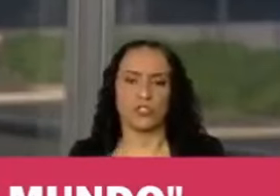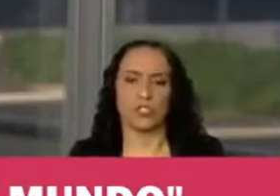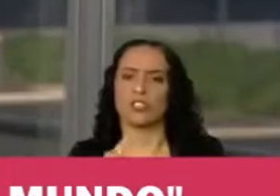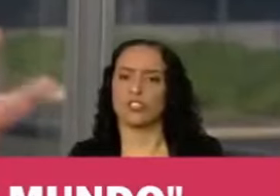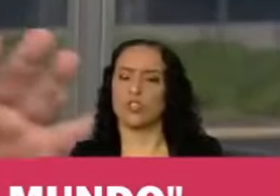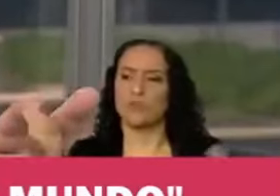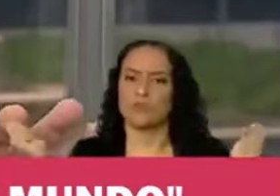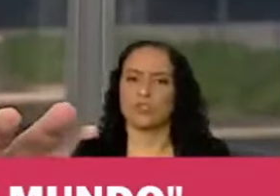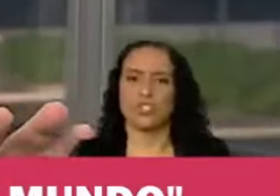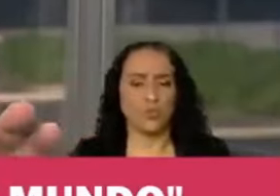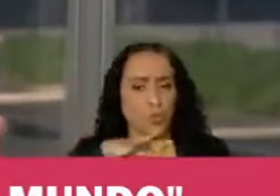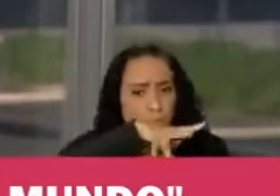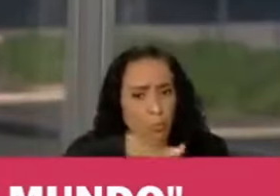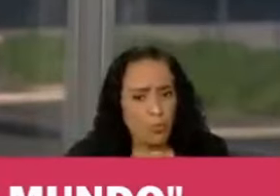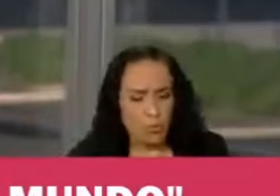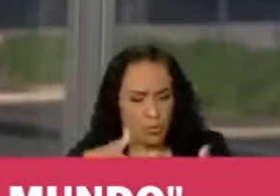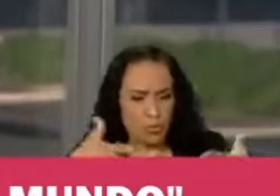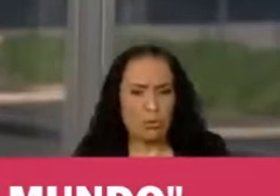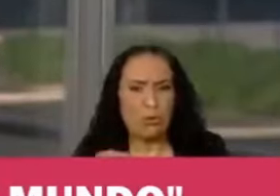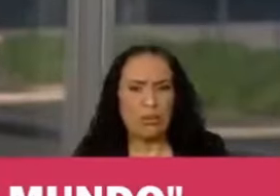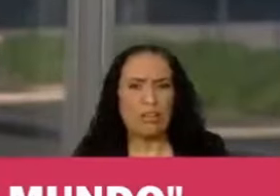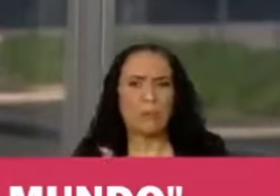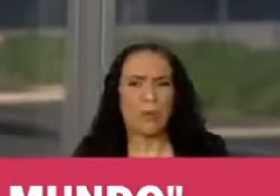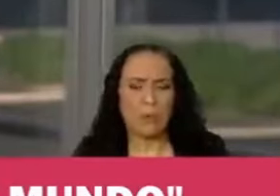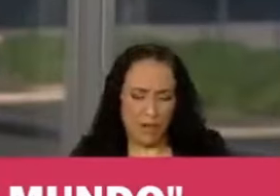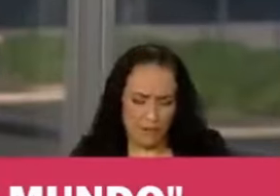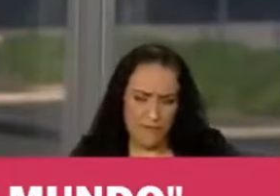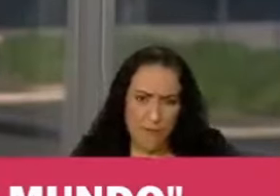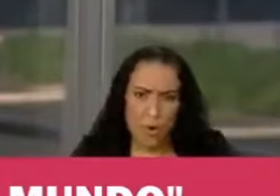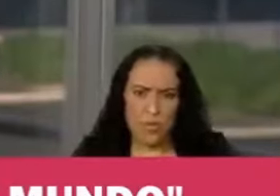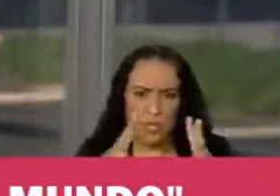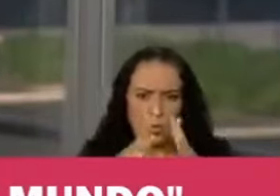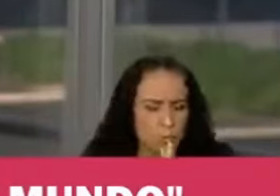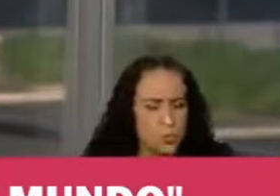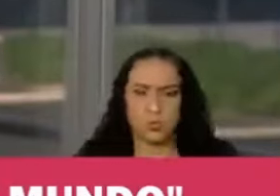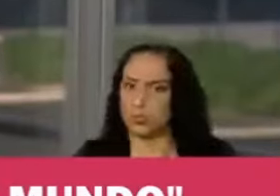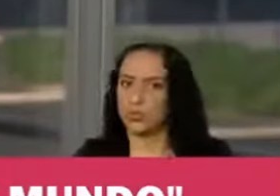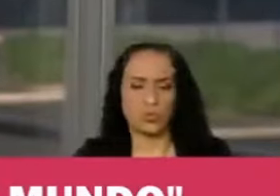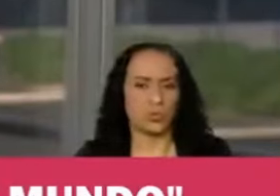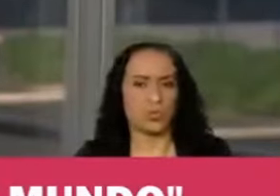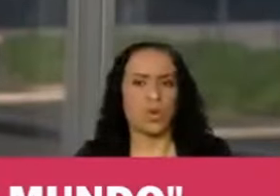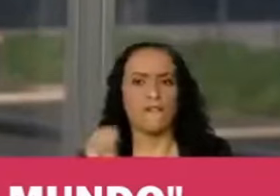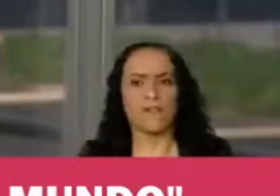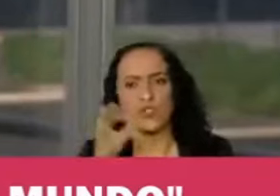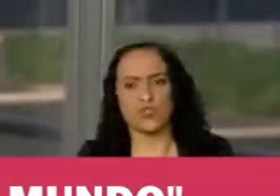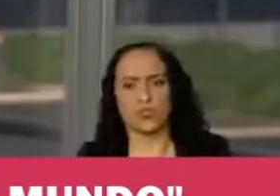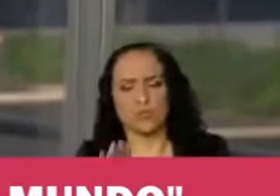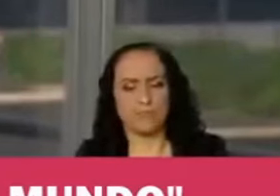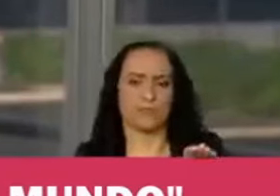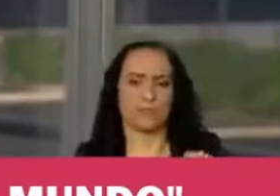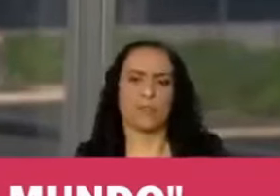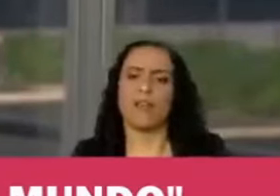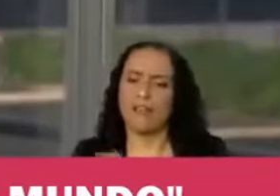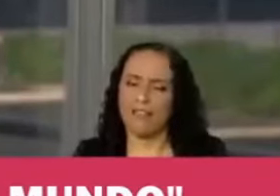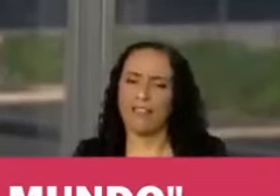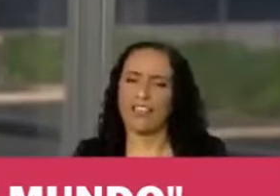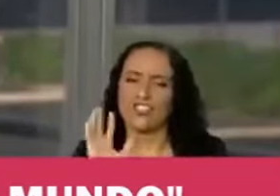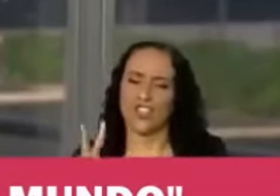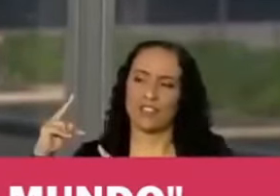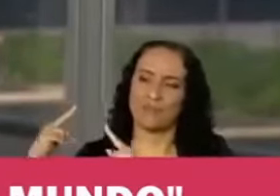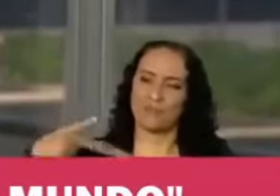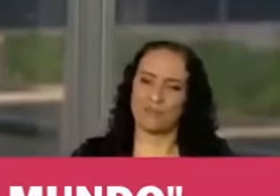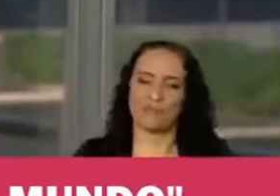gente possa erradicar do mundo essa chaga que é a fome, né? Que é a injustiça, que é a desigualdade. Então, esse já é o grande